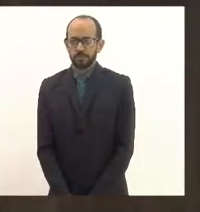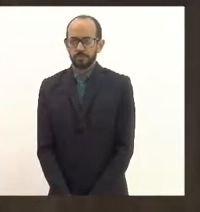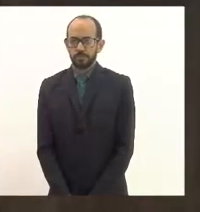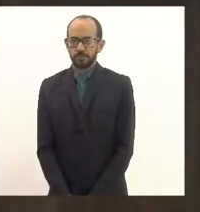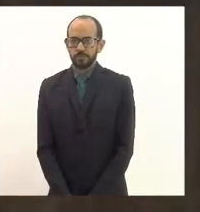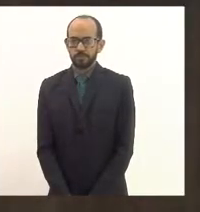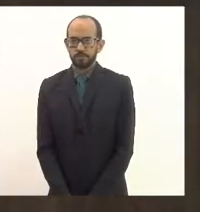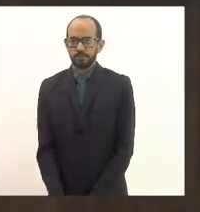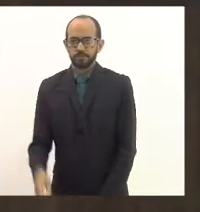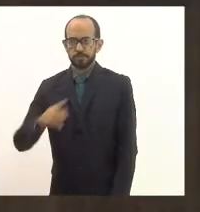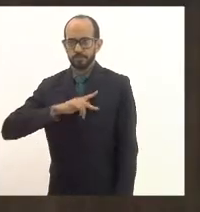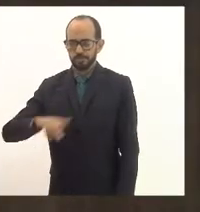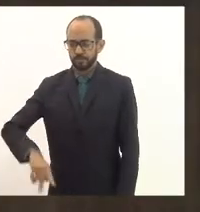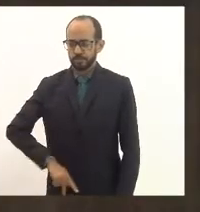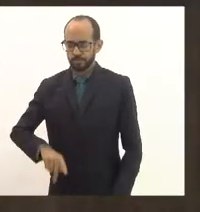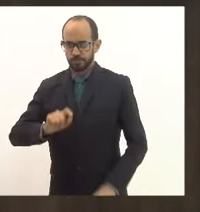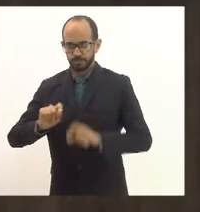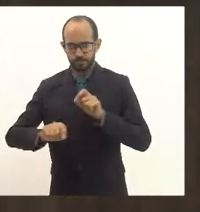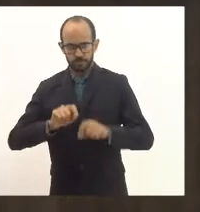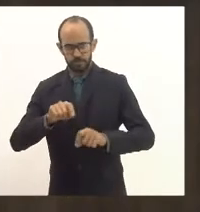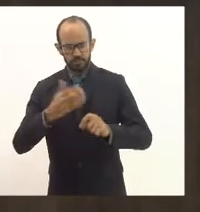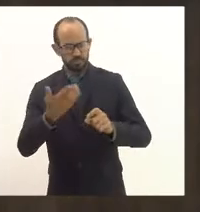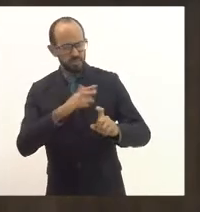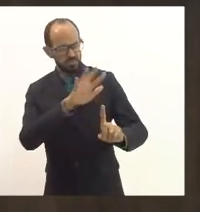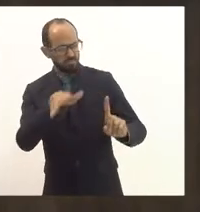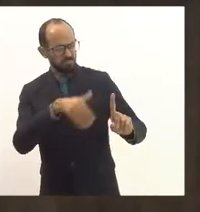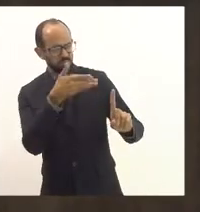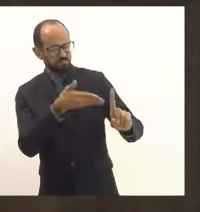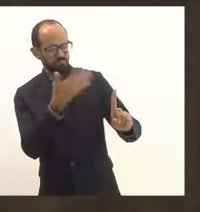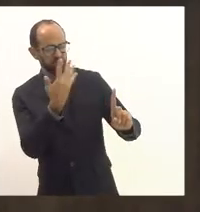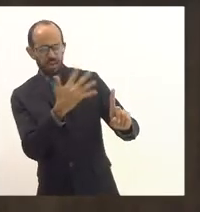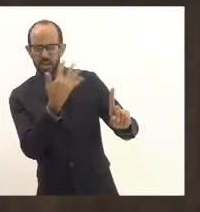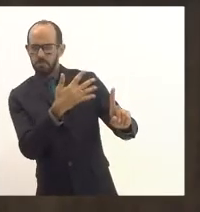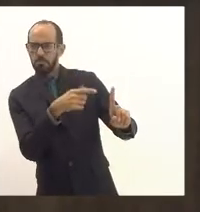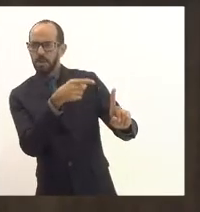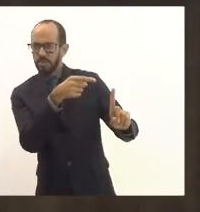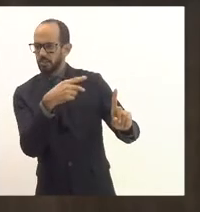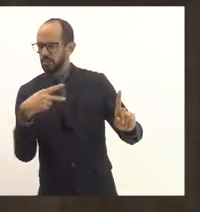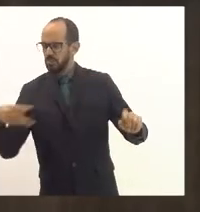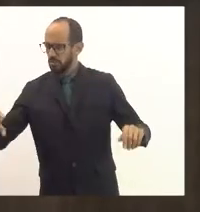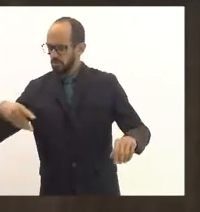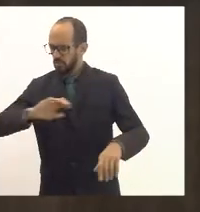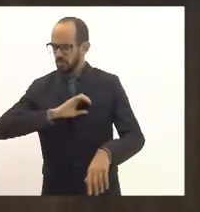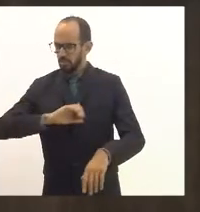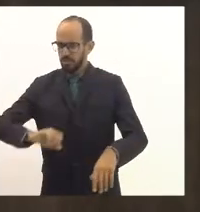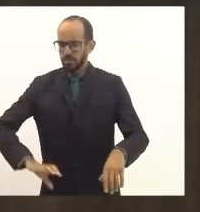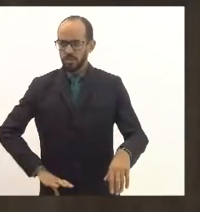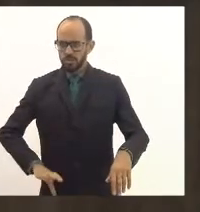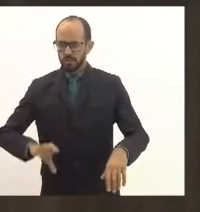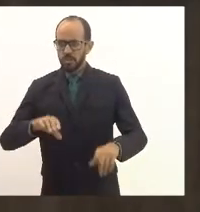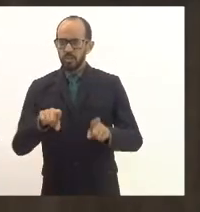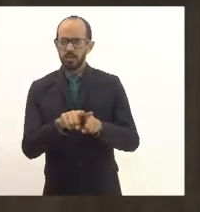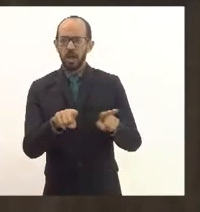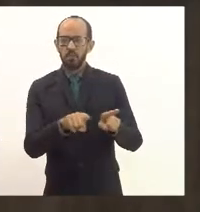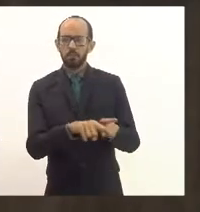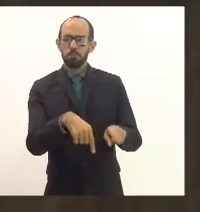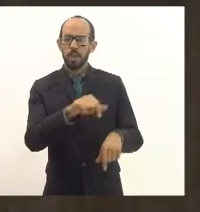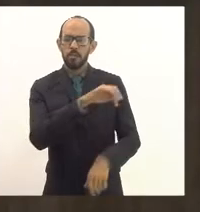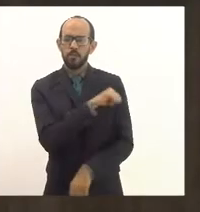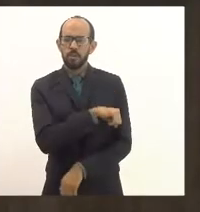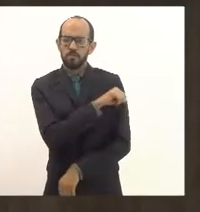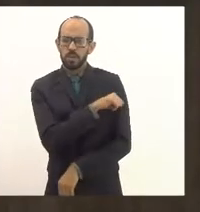Presidente... Eu quero elogiar a iniciativa de Vossa Excelência e da deputada enfermeira Rejane.